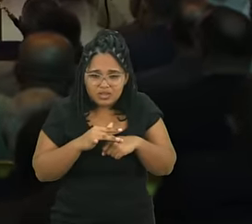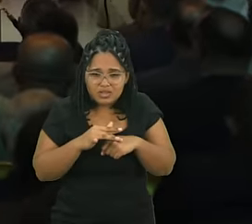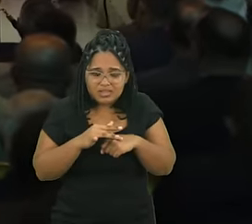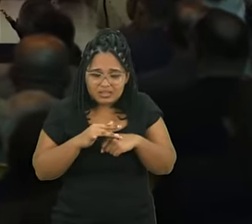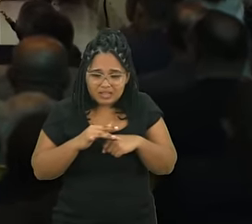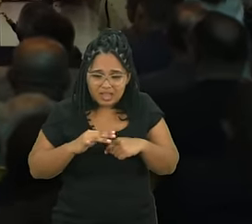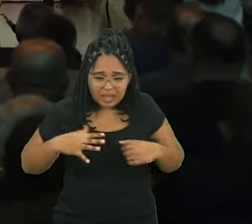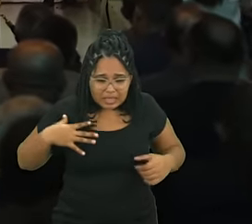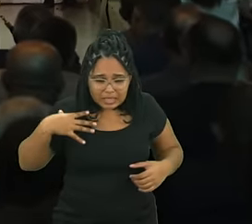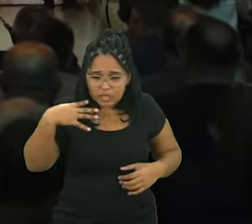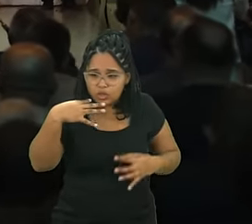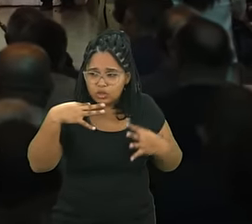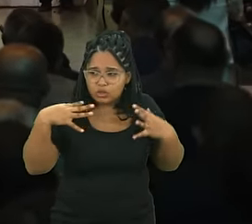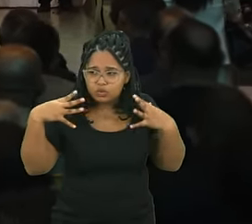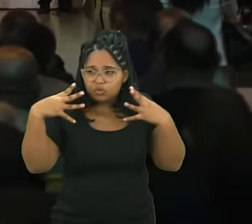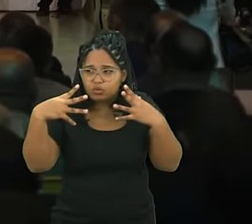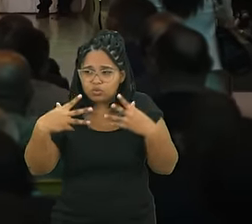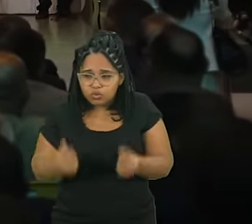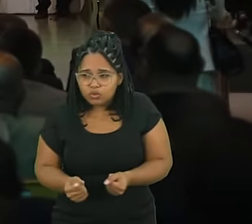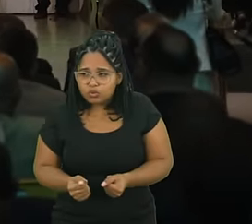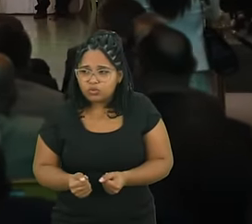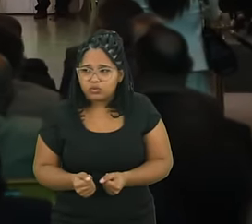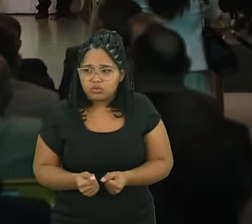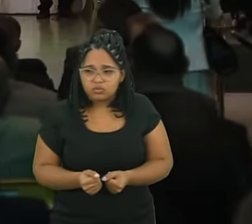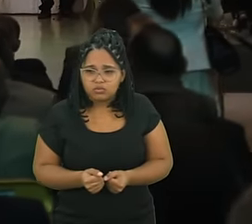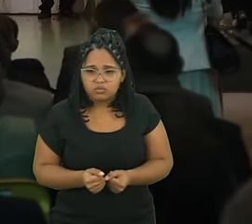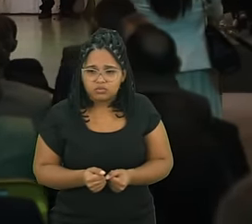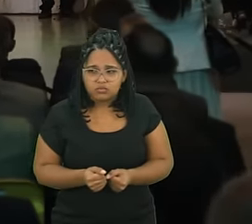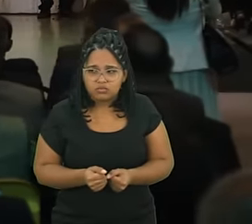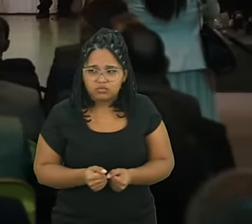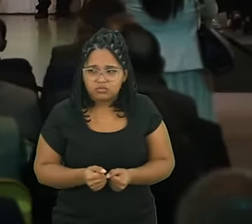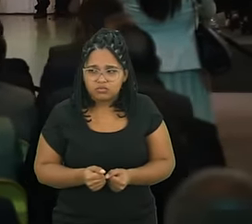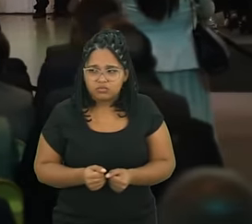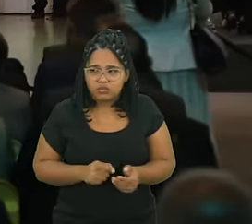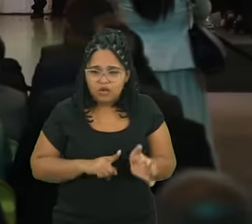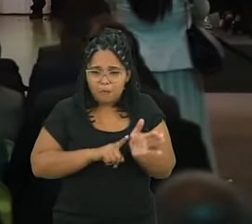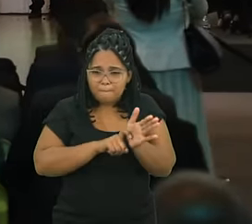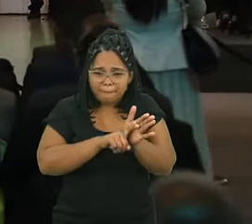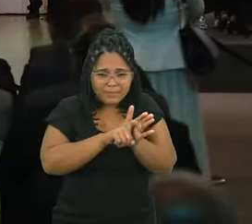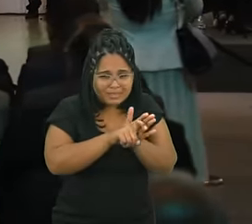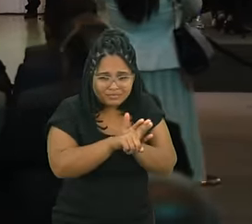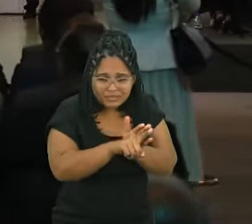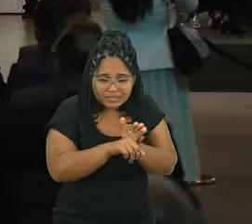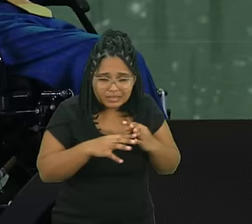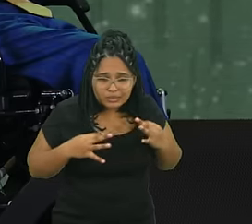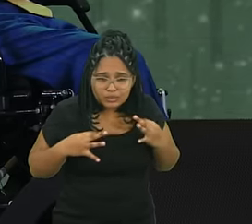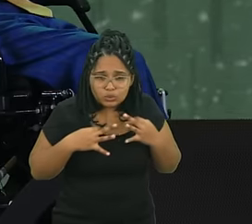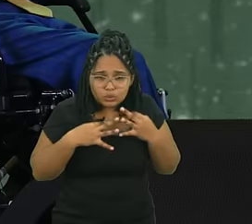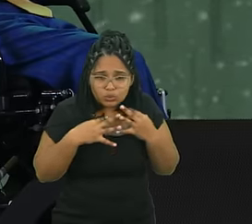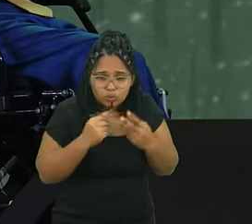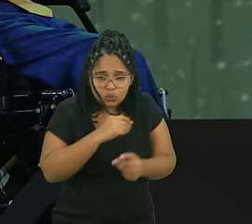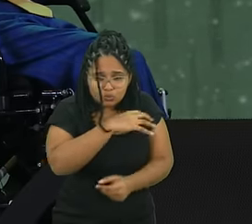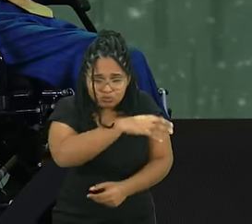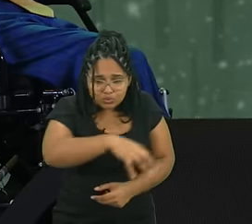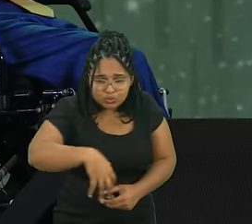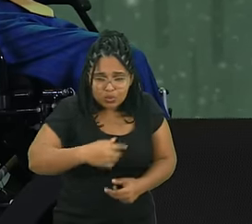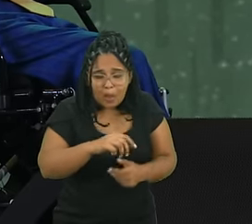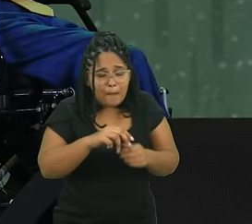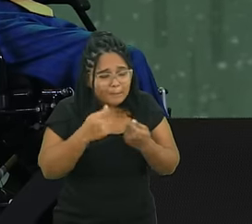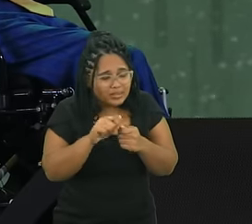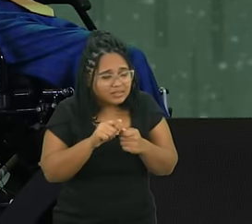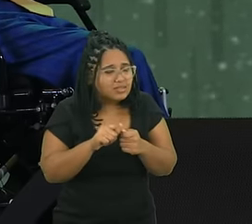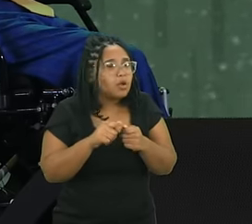grave. Falei: mas o que aconteceu? E ninguém sabia. Exames. Chegou então um oncologista e disse: vamos chamar um